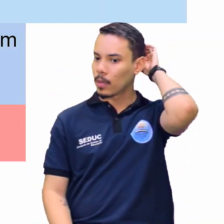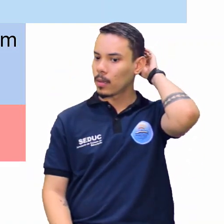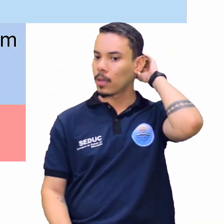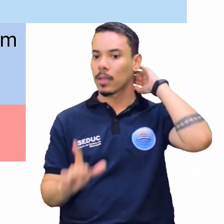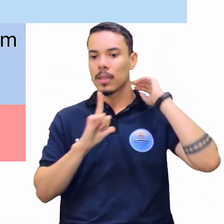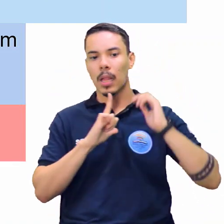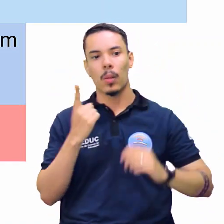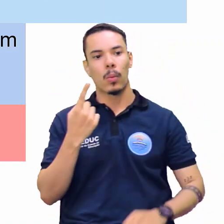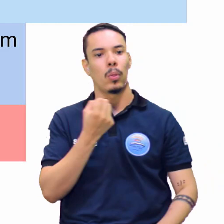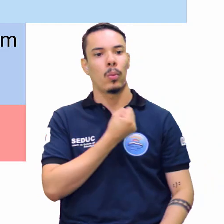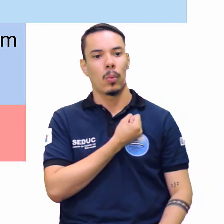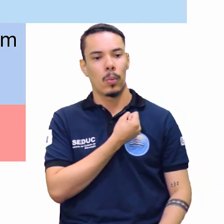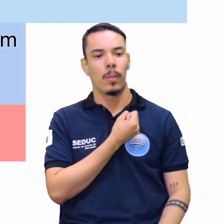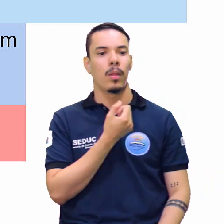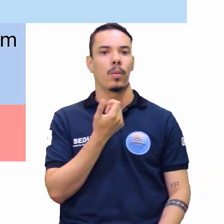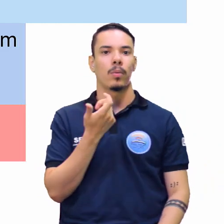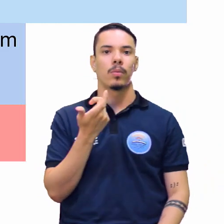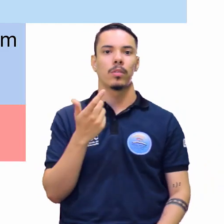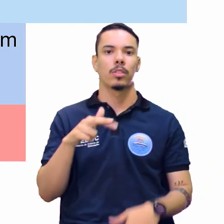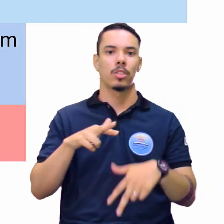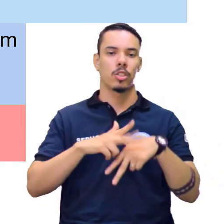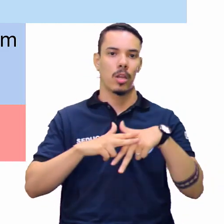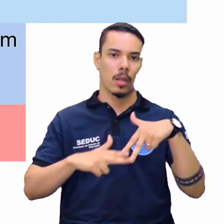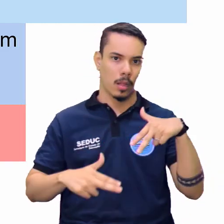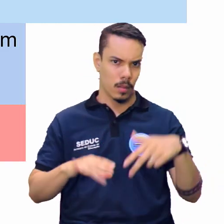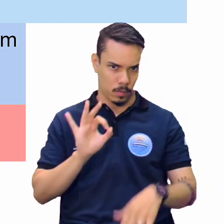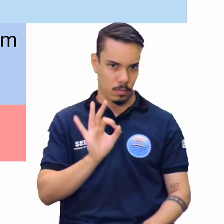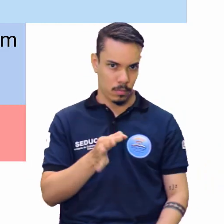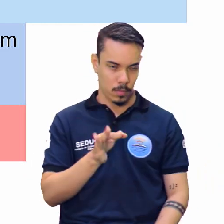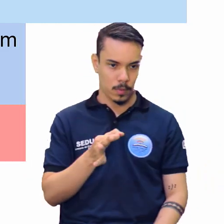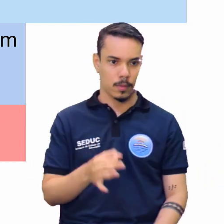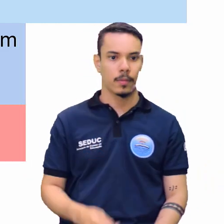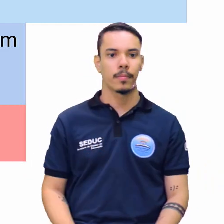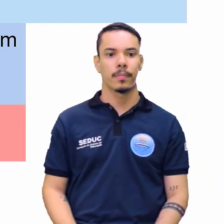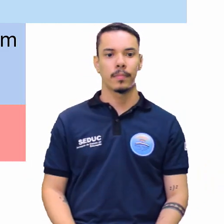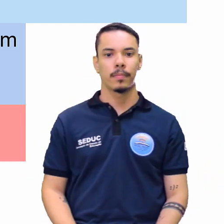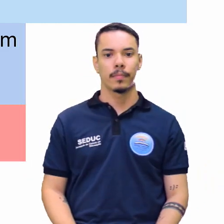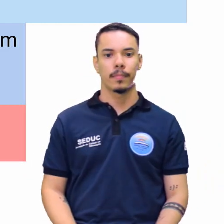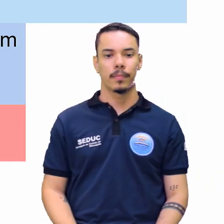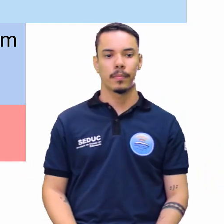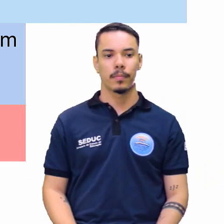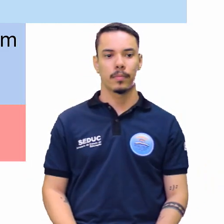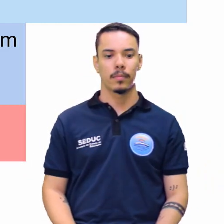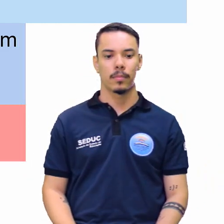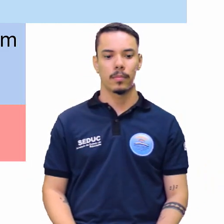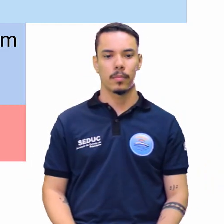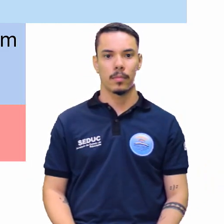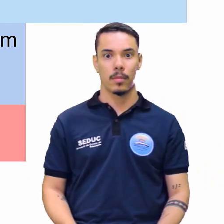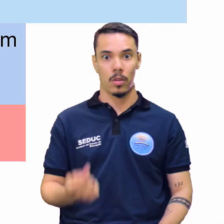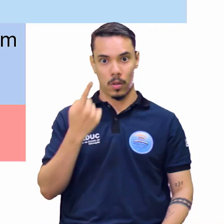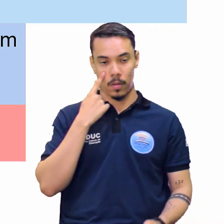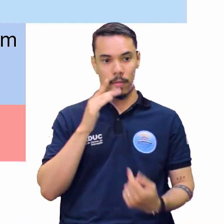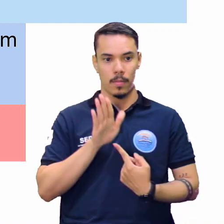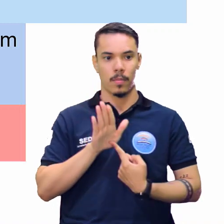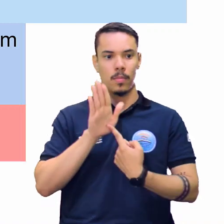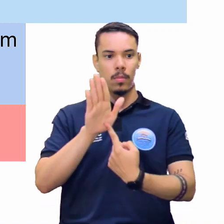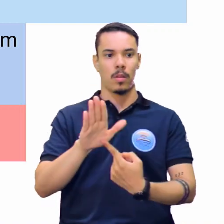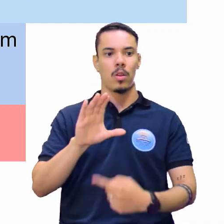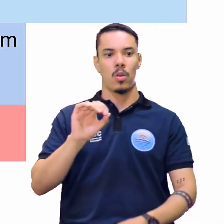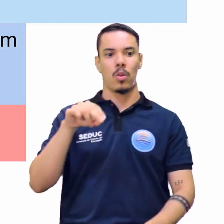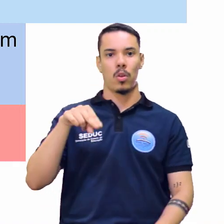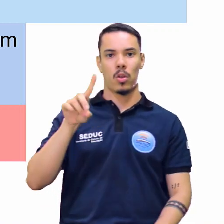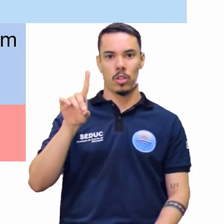desinência de número tem a desinência de gênero não é isso então vamos aqui mostrando aqui eu tenho